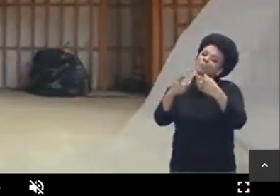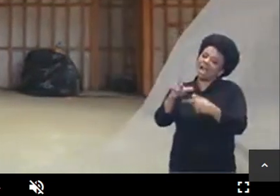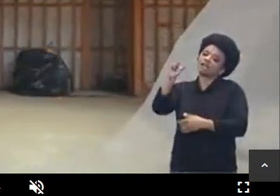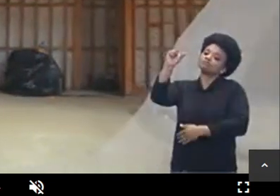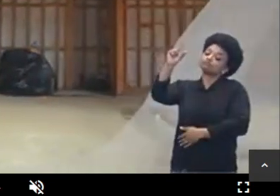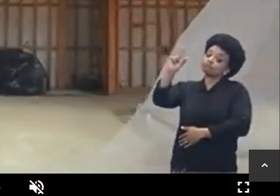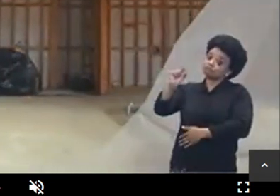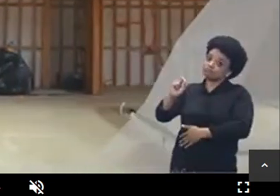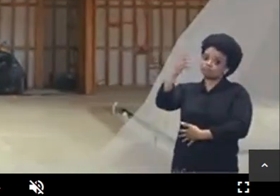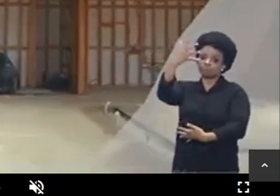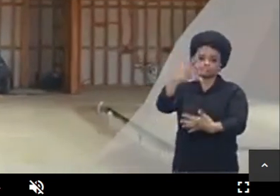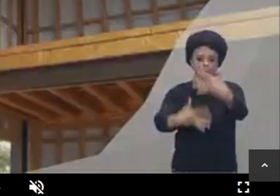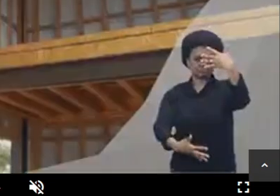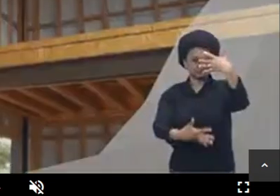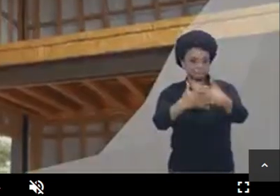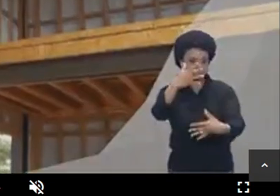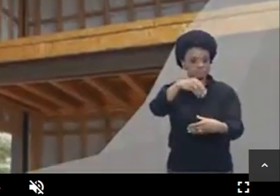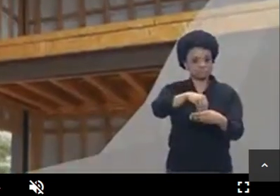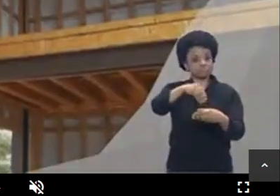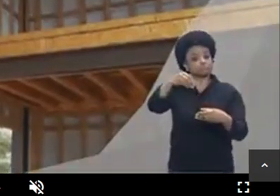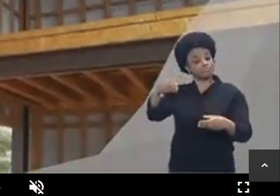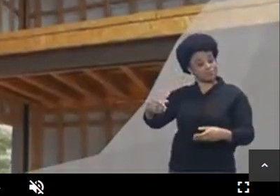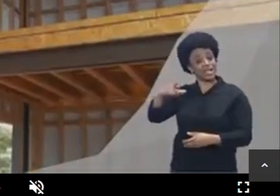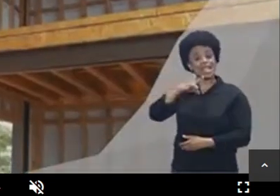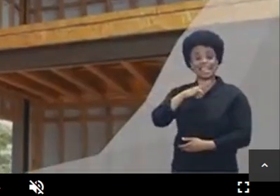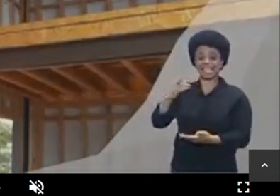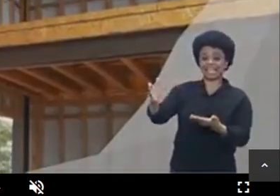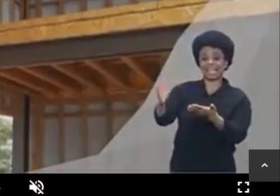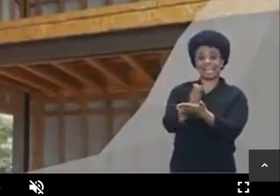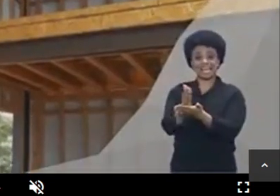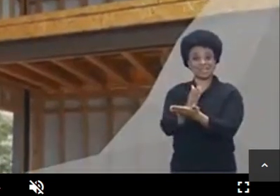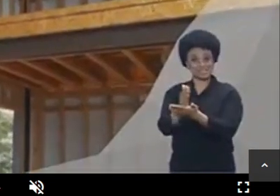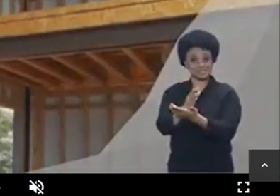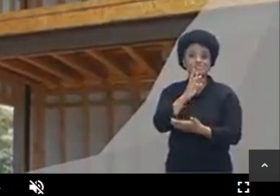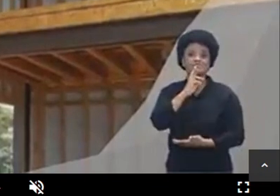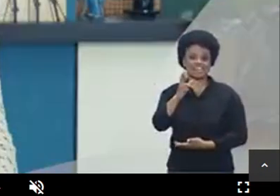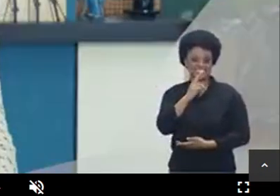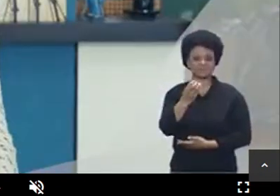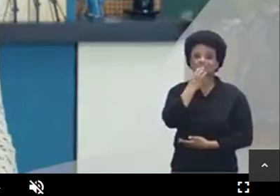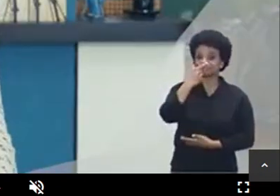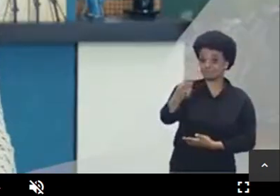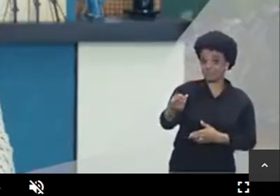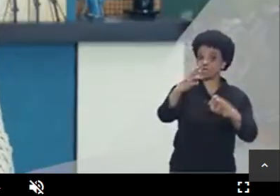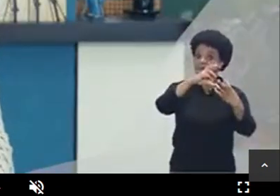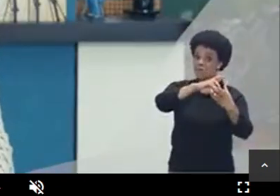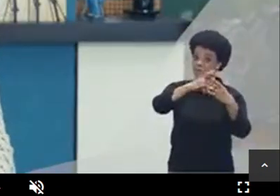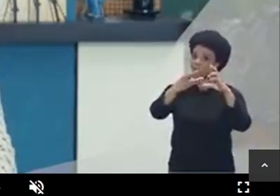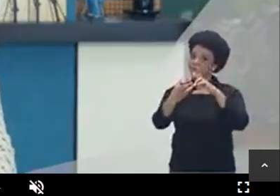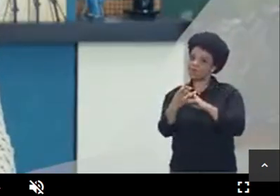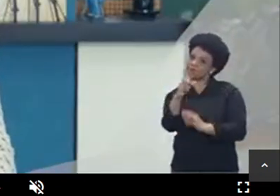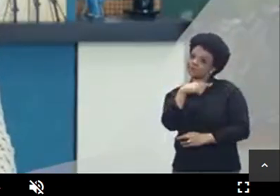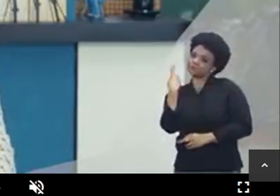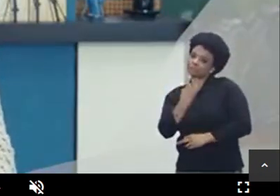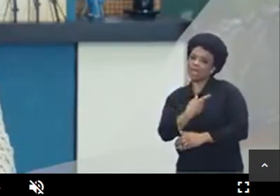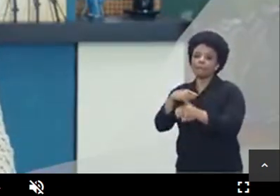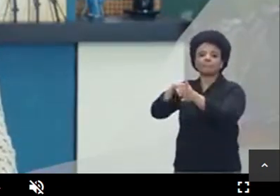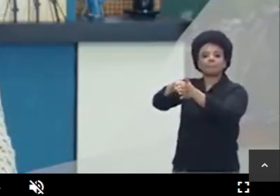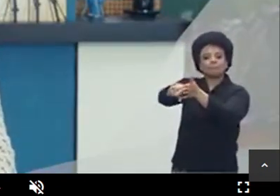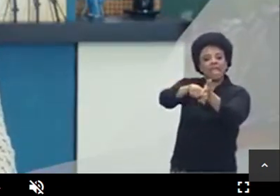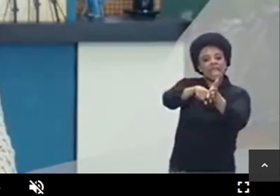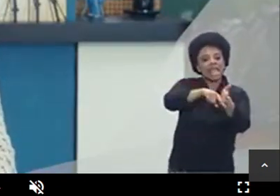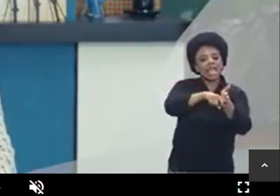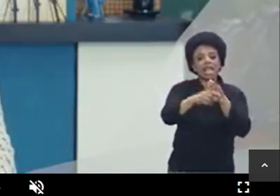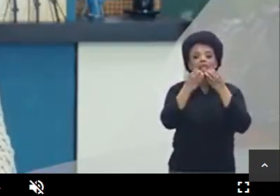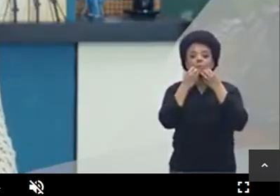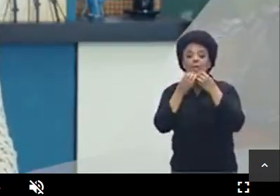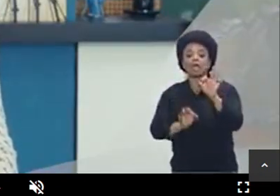essas interferências externas, existem algumas soluções sustentáveis. A gente pesquisa bastante específico por